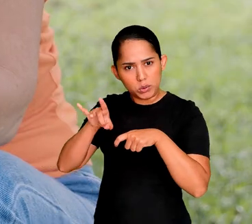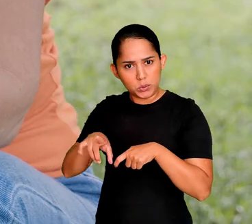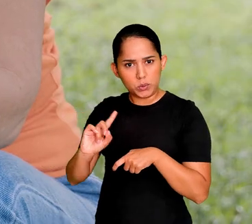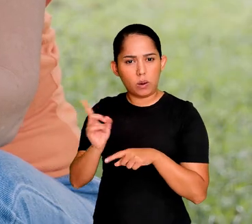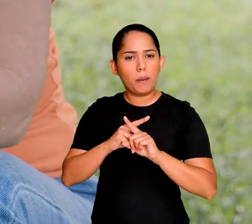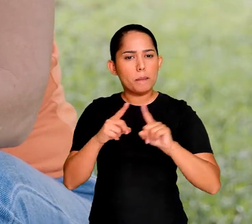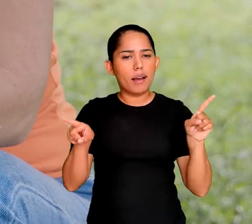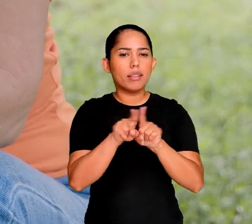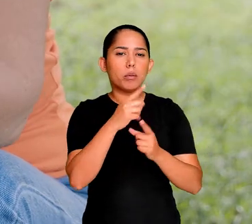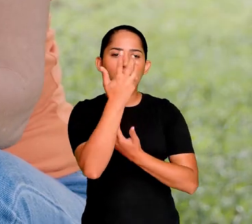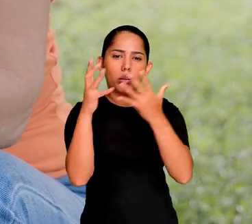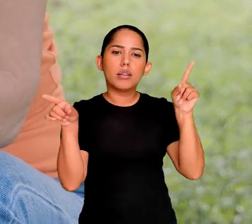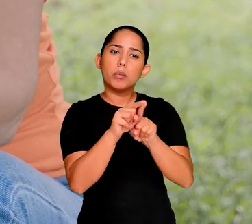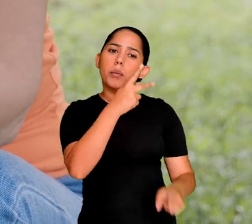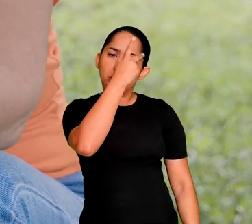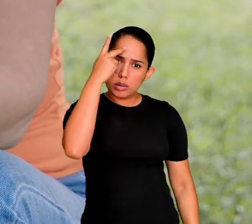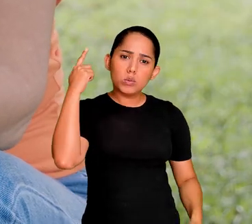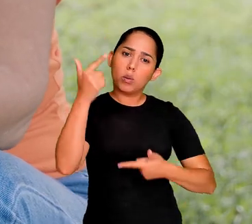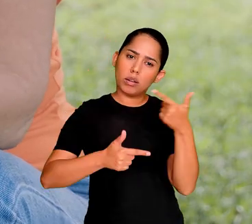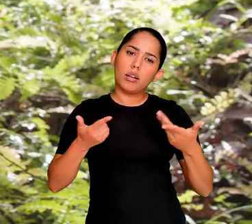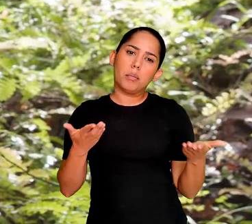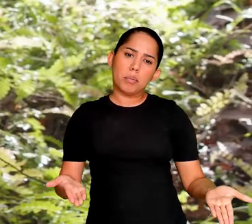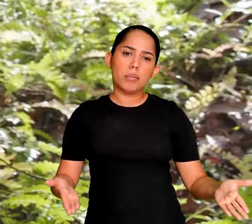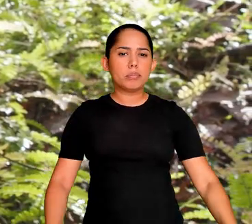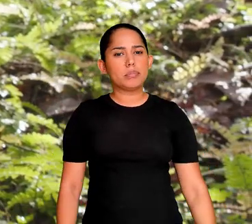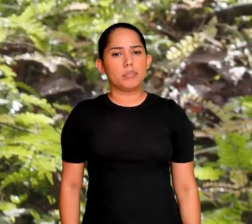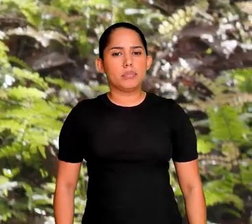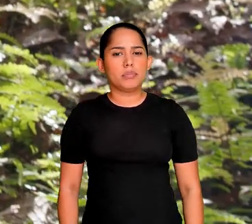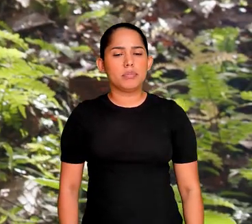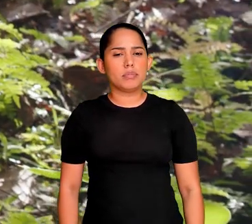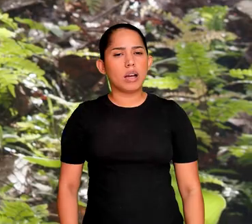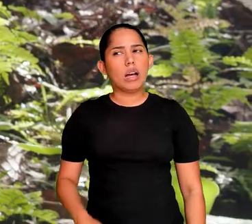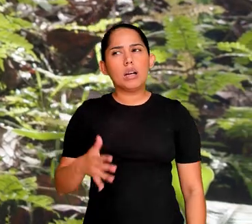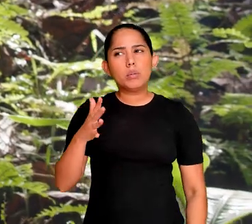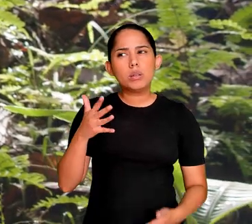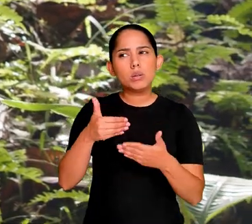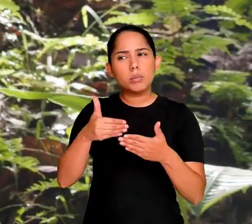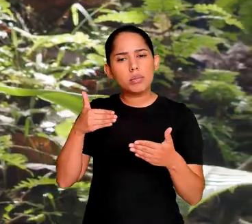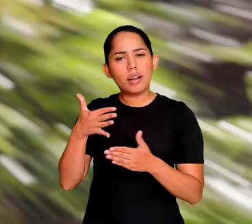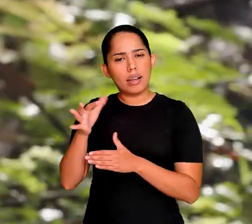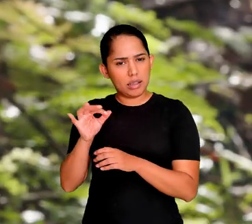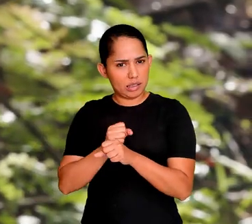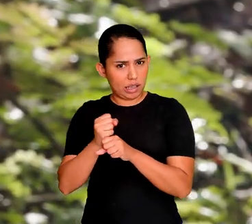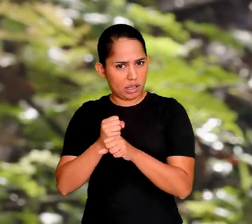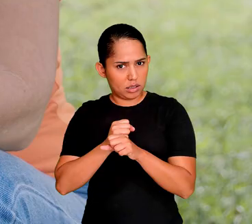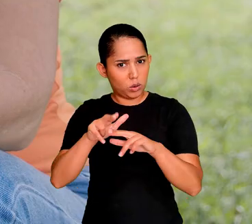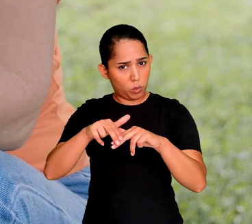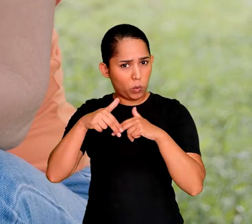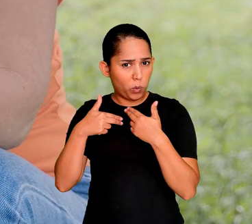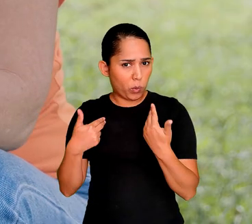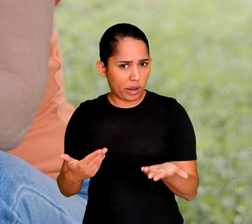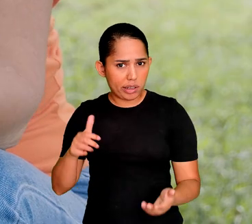fazenda em si, né, para a natureza, mas para as pessoas também que trabalhavam aqui. E aí, há mais ou menos 10 anos,